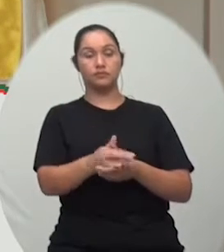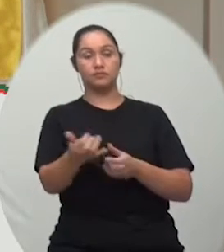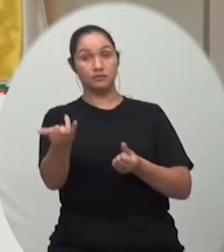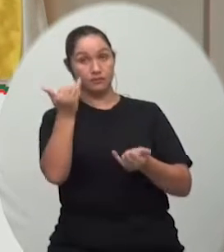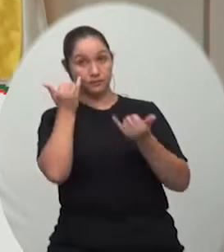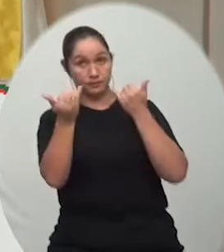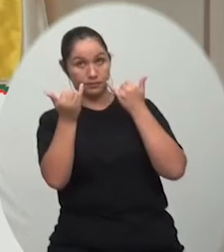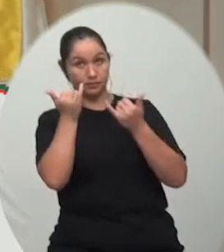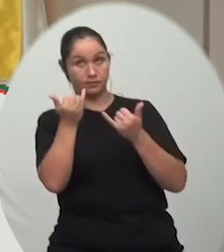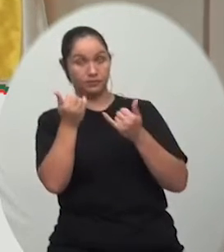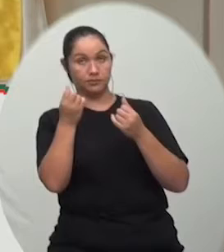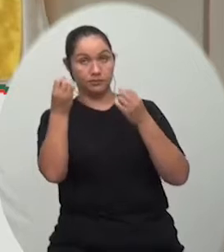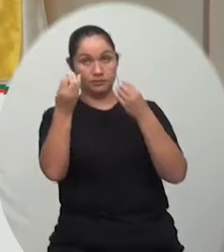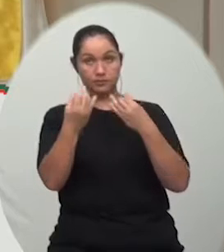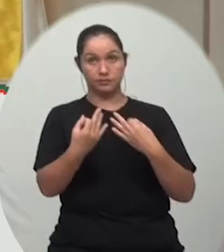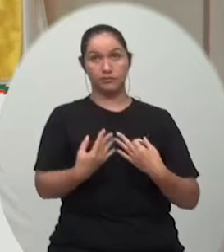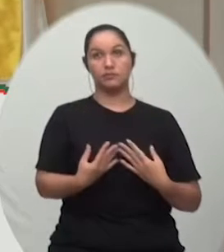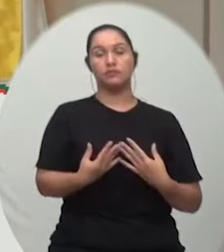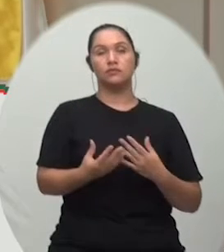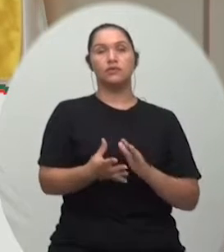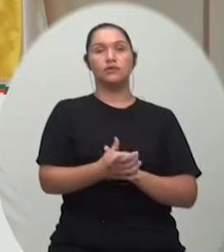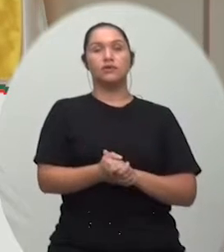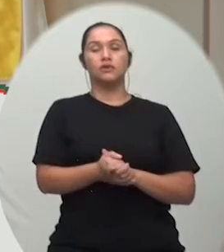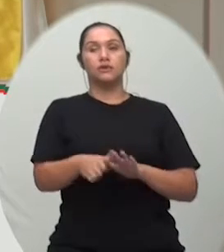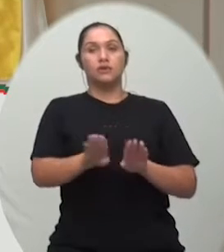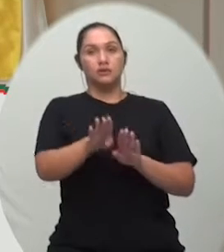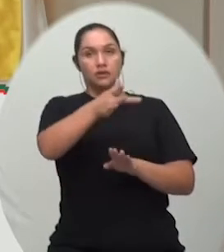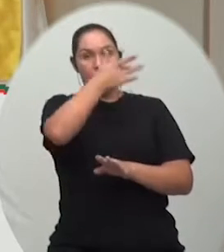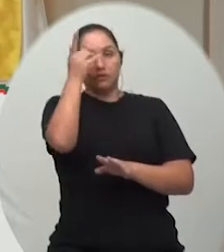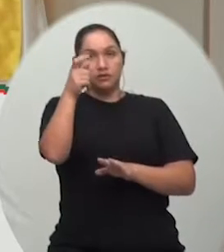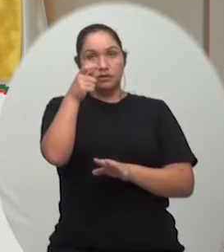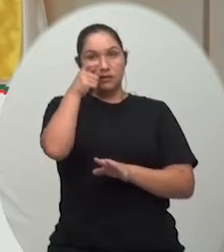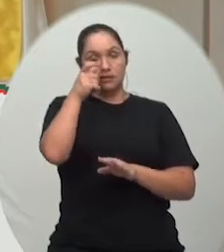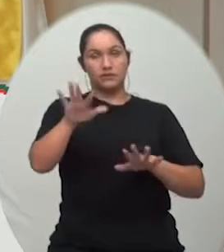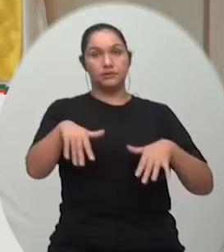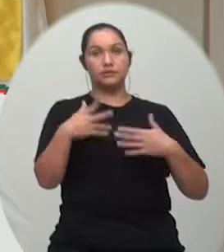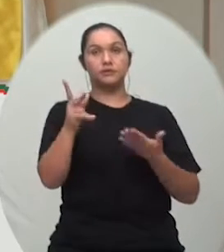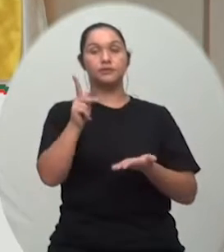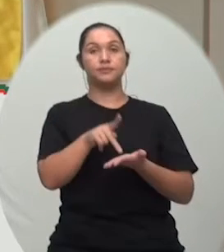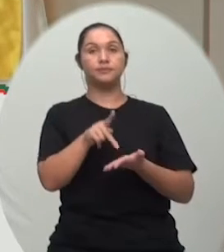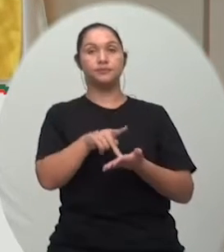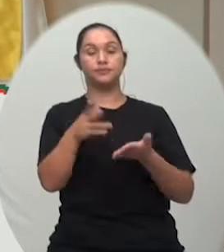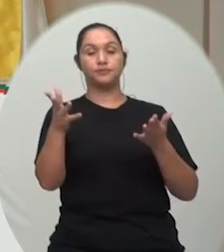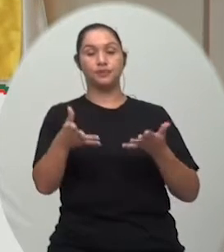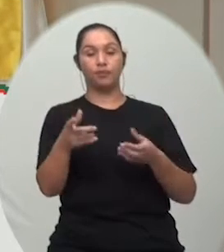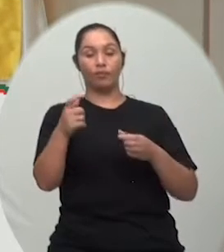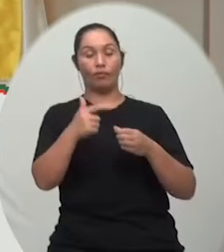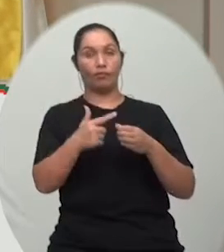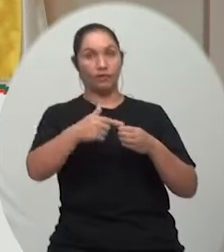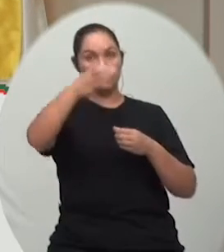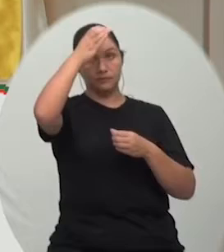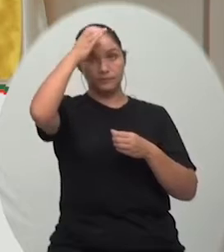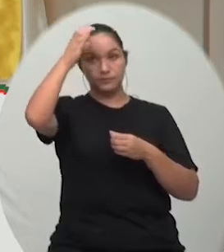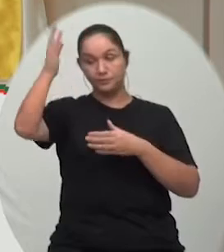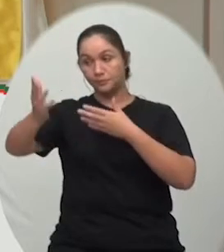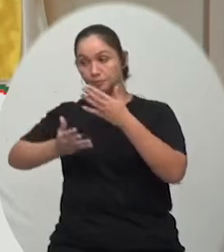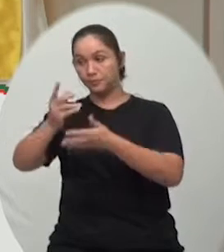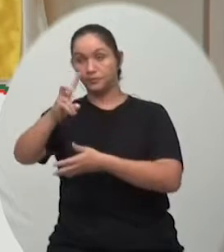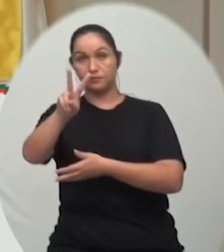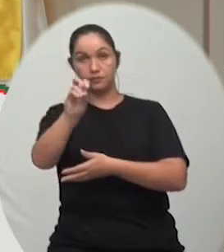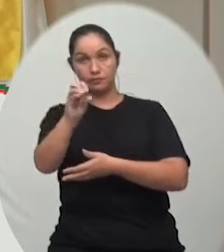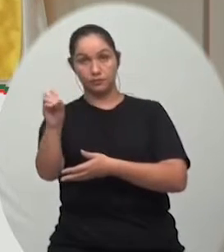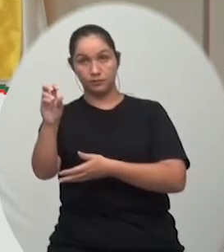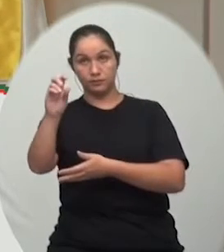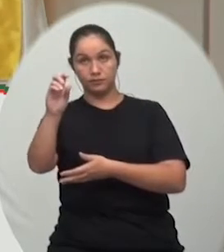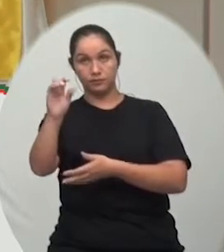esse conhecimento e também as pessoas que nos acompanham, na realidade hoje o município ele já atende cerca de 200